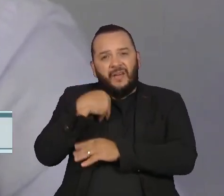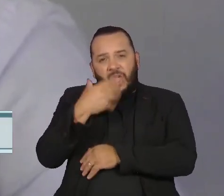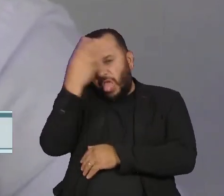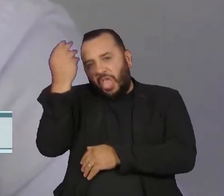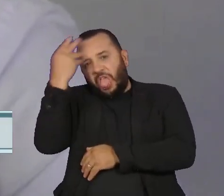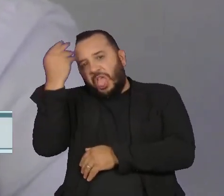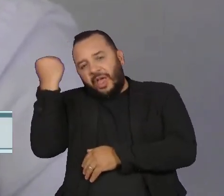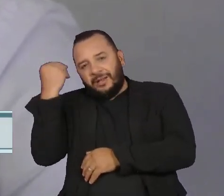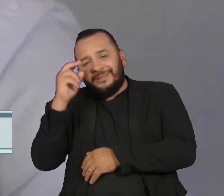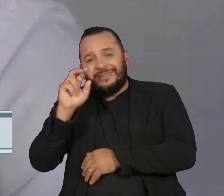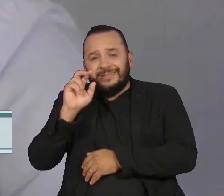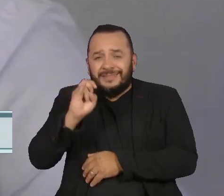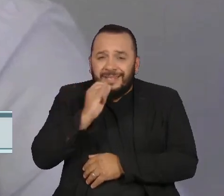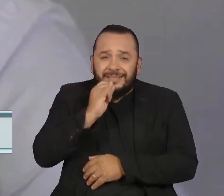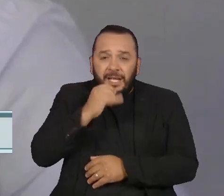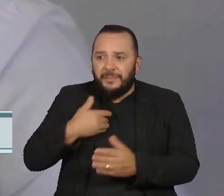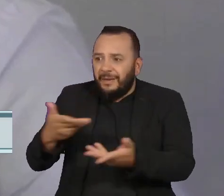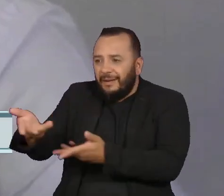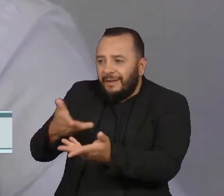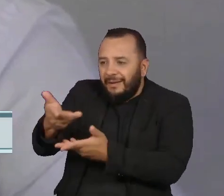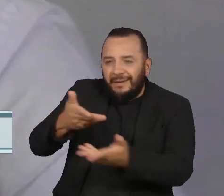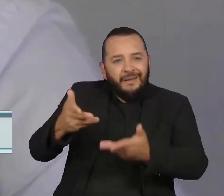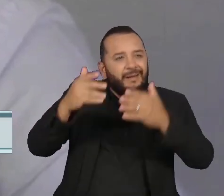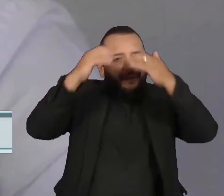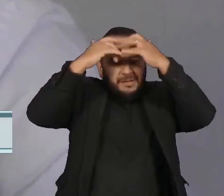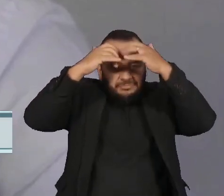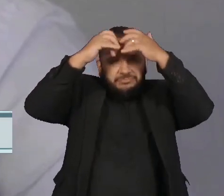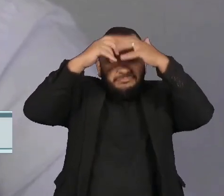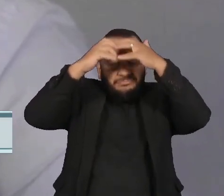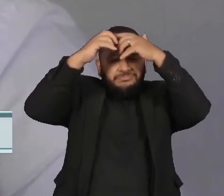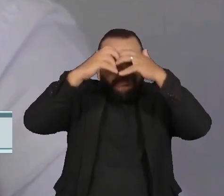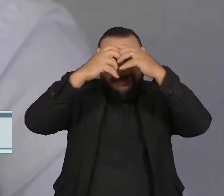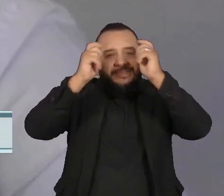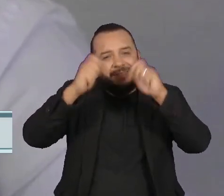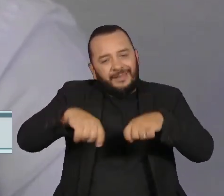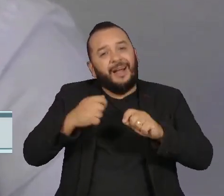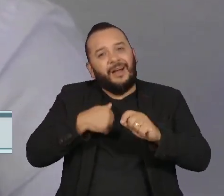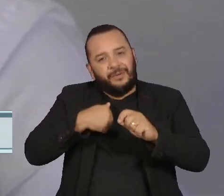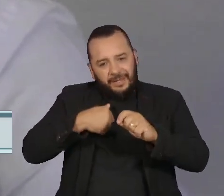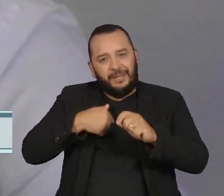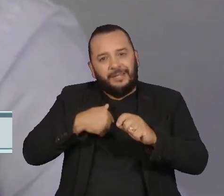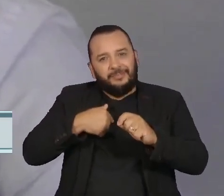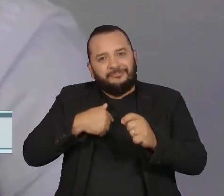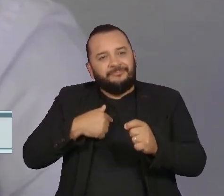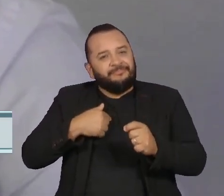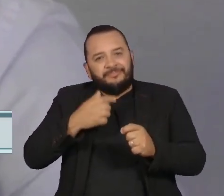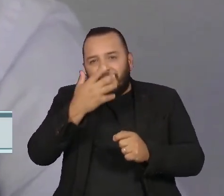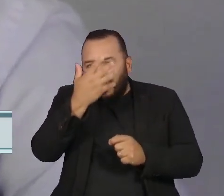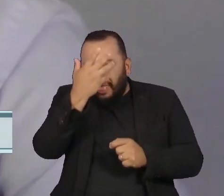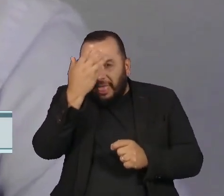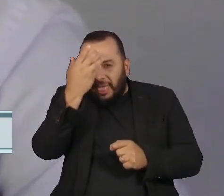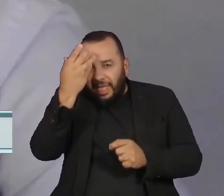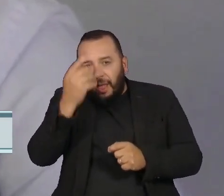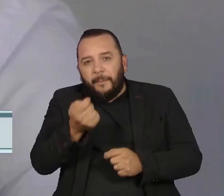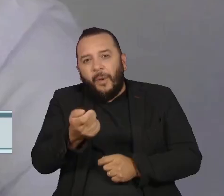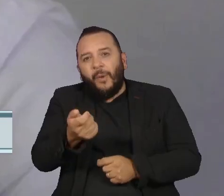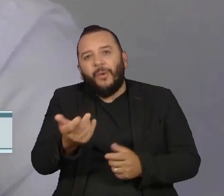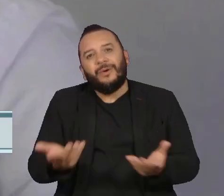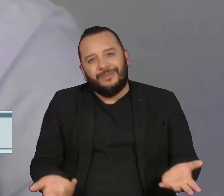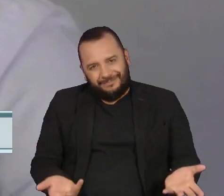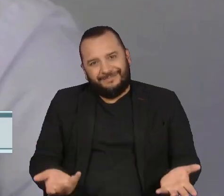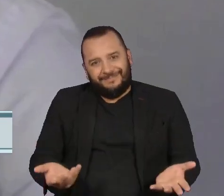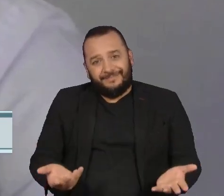o foco realmente no diagnóstico precoce do Alzheimer, ele visa em você fazer o controle dos fatores de risco e também fazer o